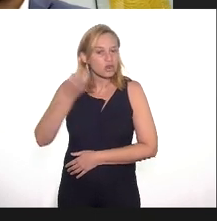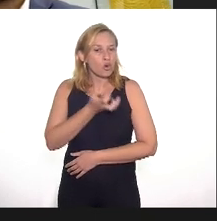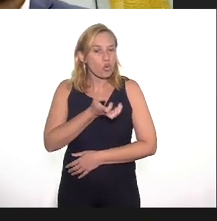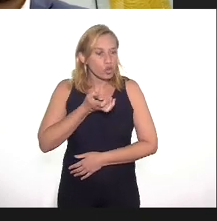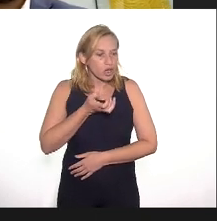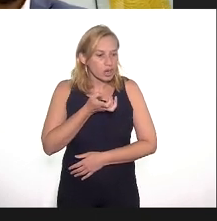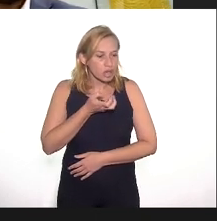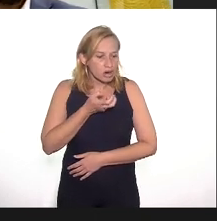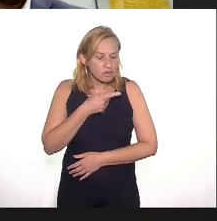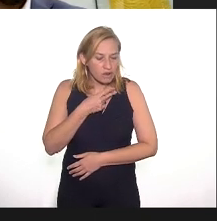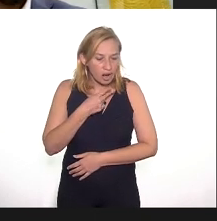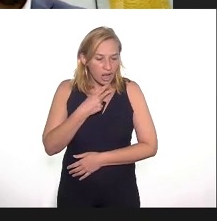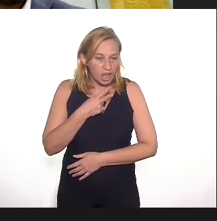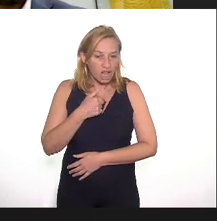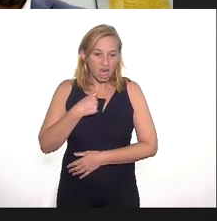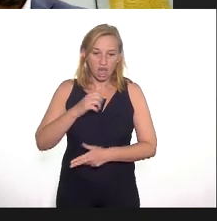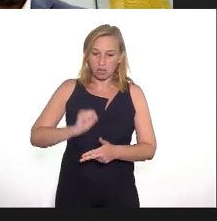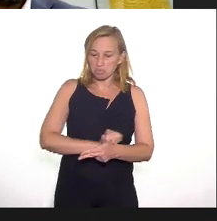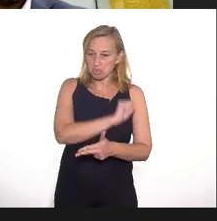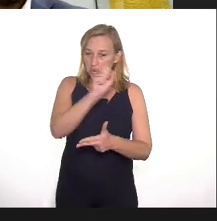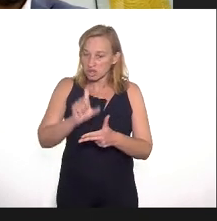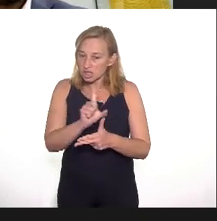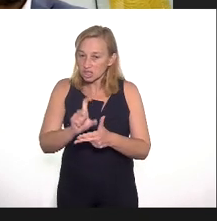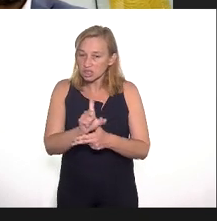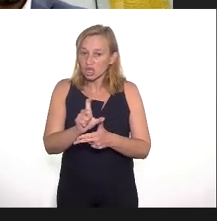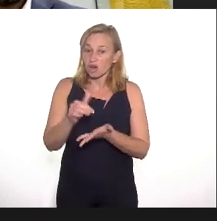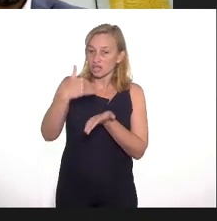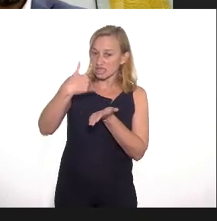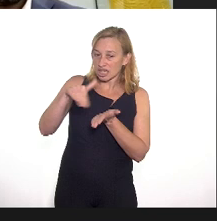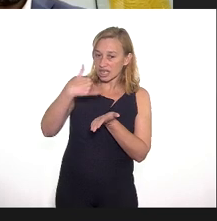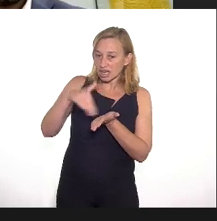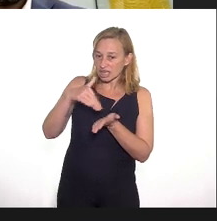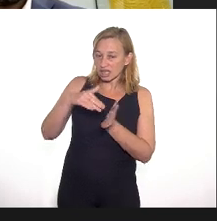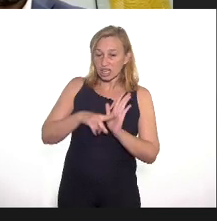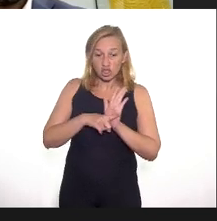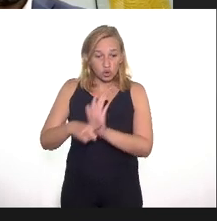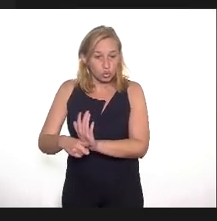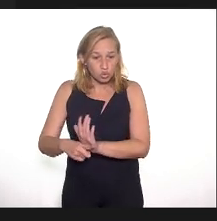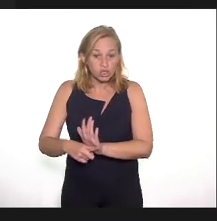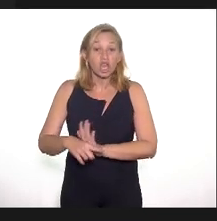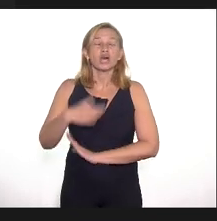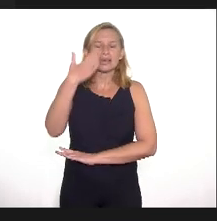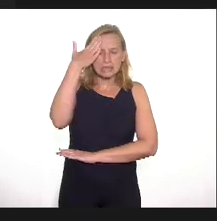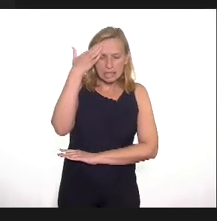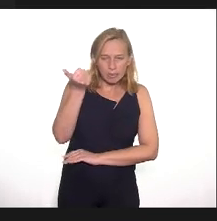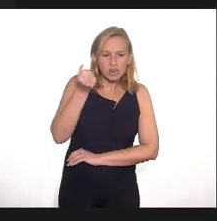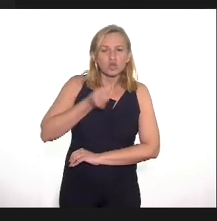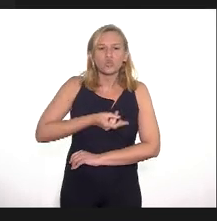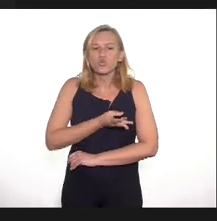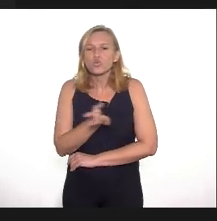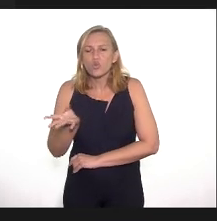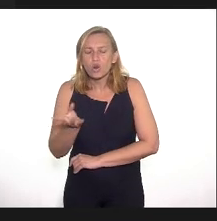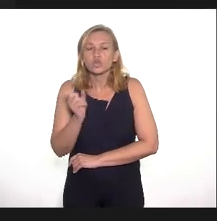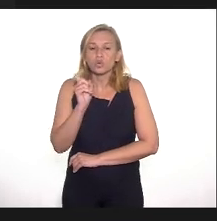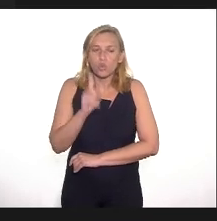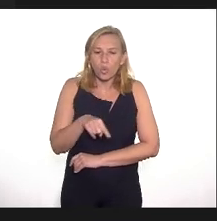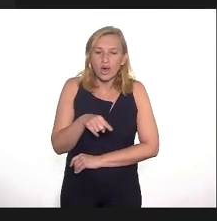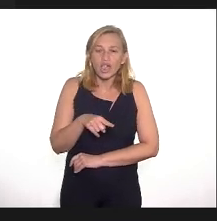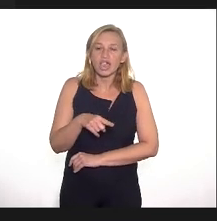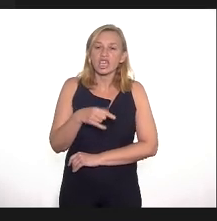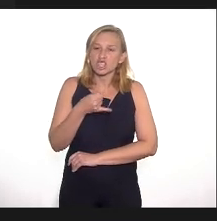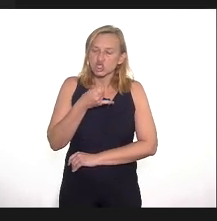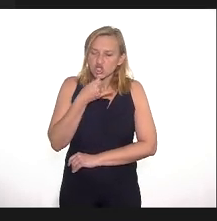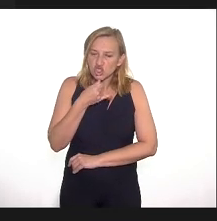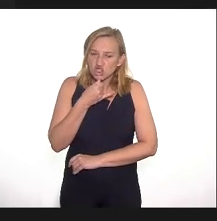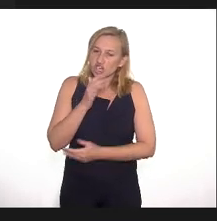vim de executivo, que fui secretária de assistência, a gente sabe o quanto é penoso,